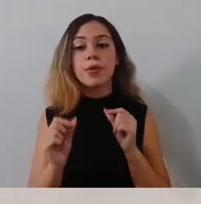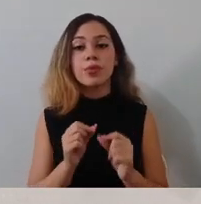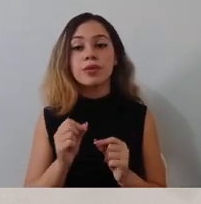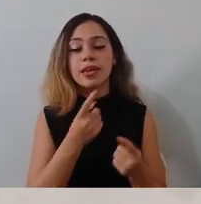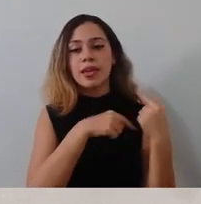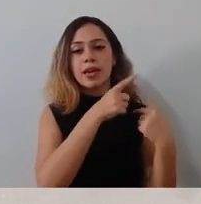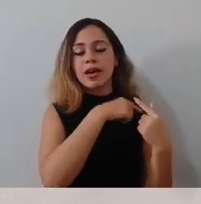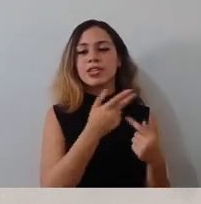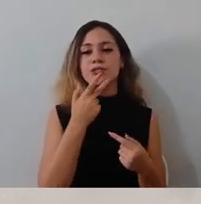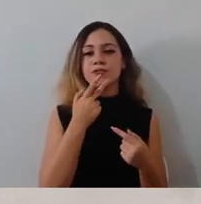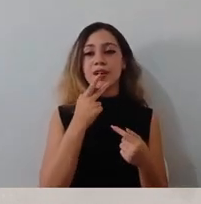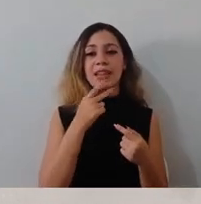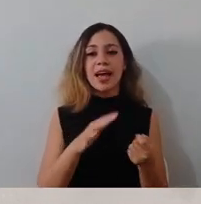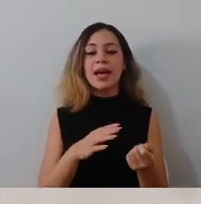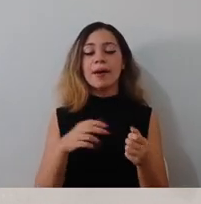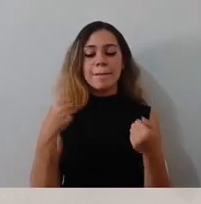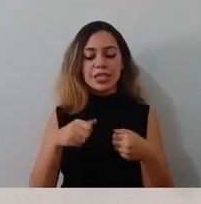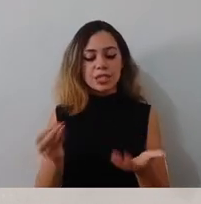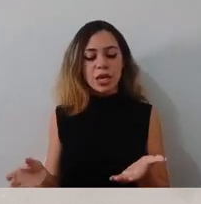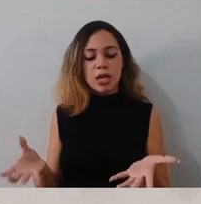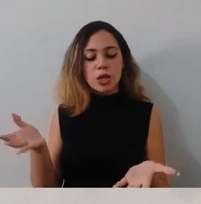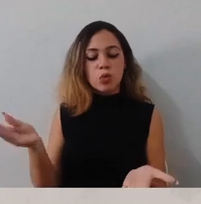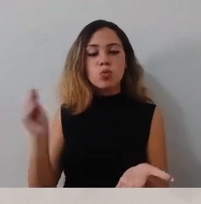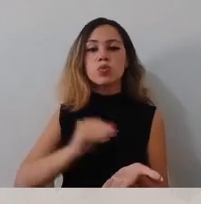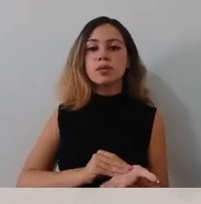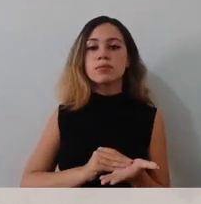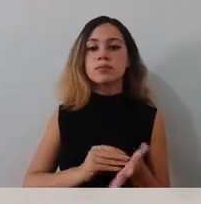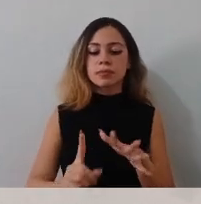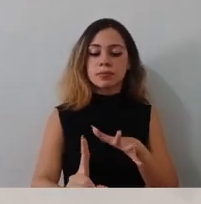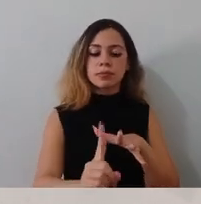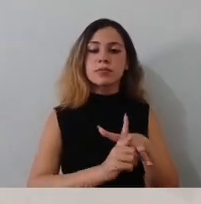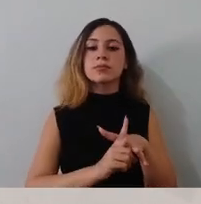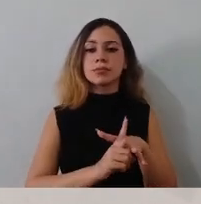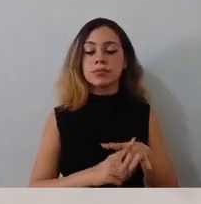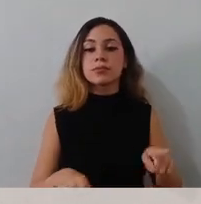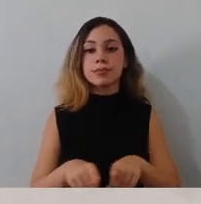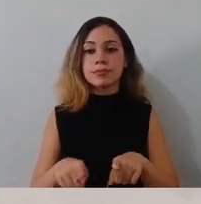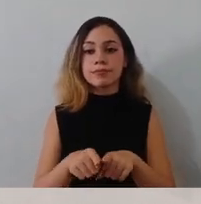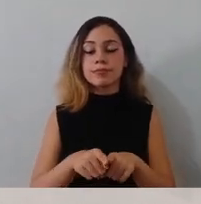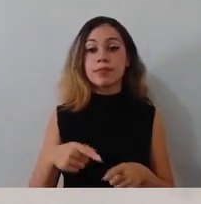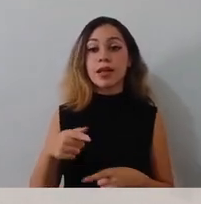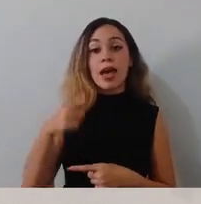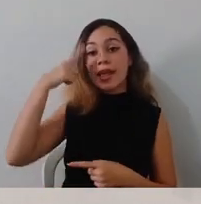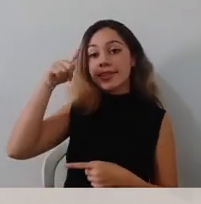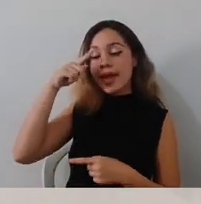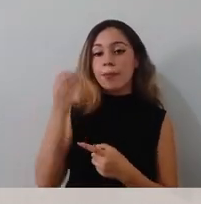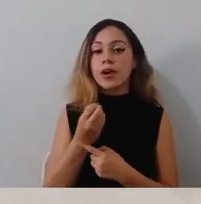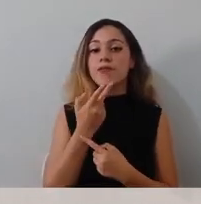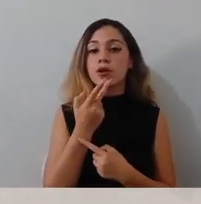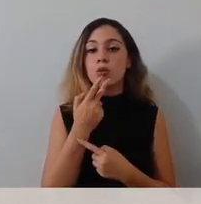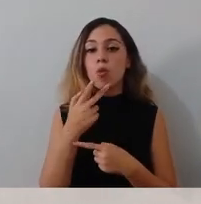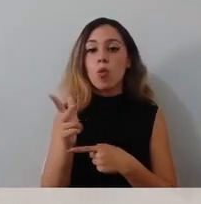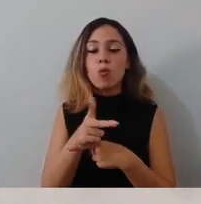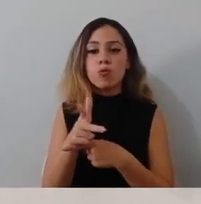mim, antes de falar sobre Nada Sobre Nós Sem Nós, eu queria falar que a Débora, ela me indicou um filme, e eu gostaria muito, que eu